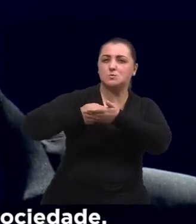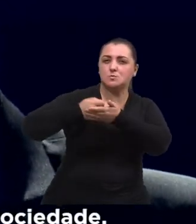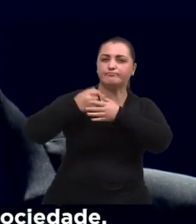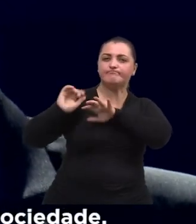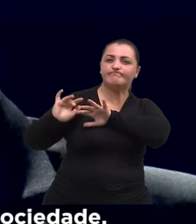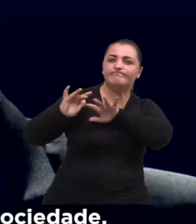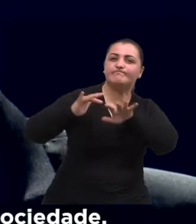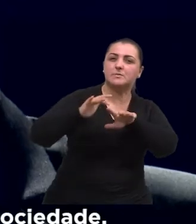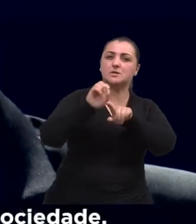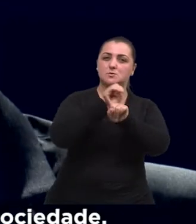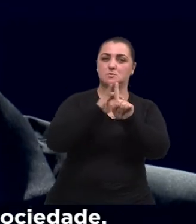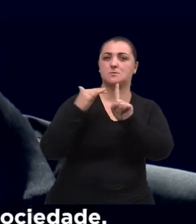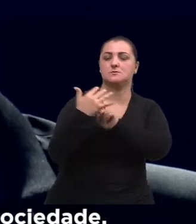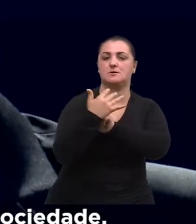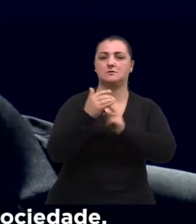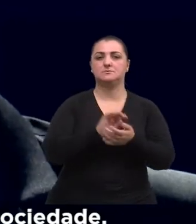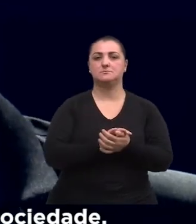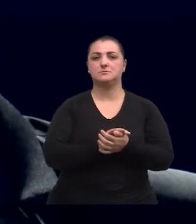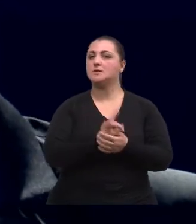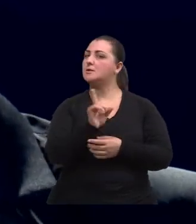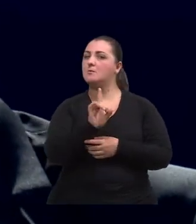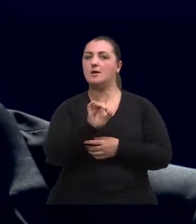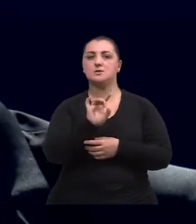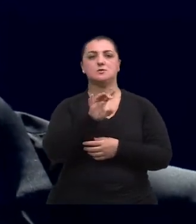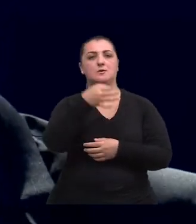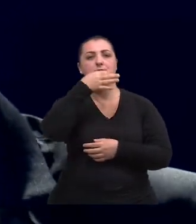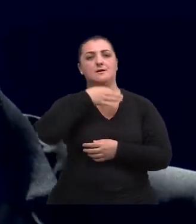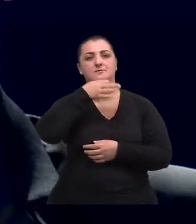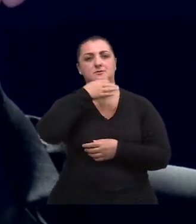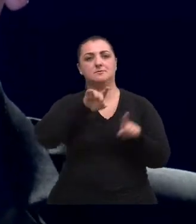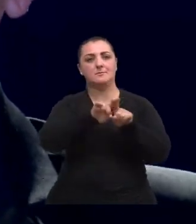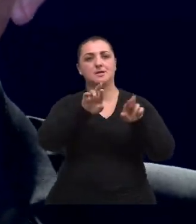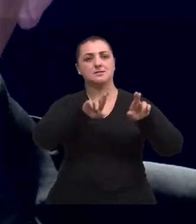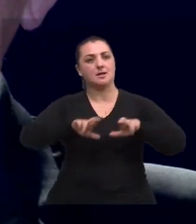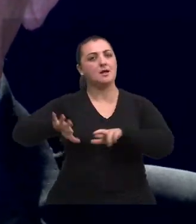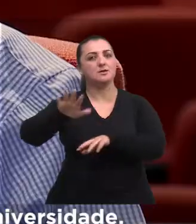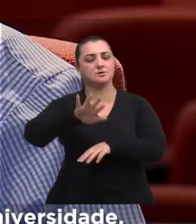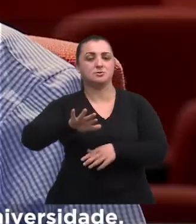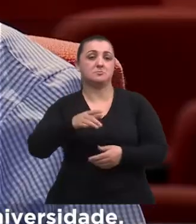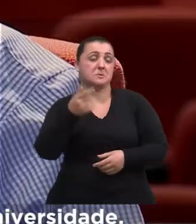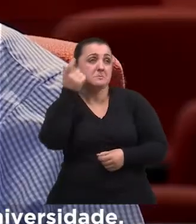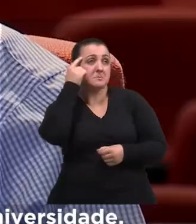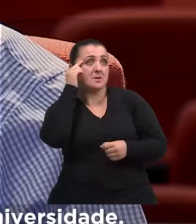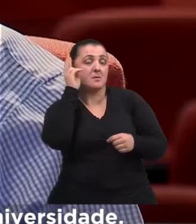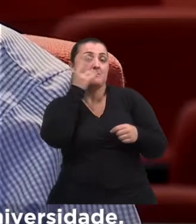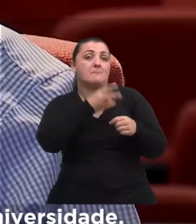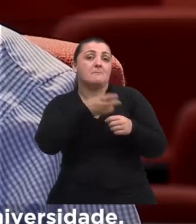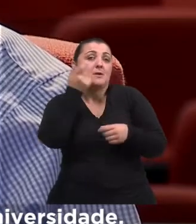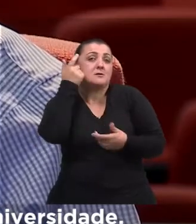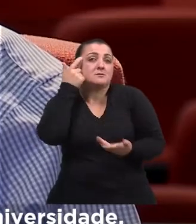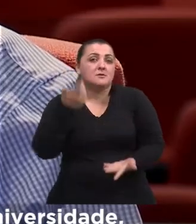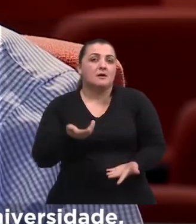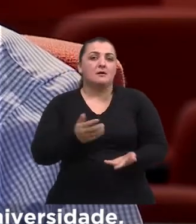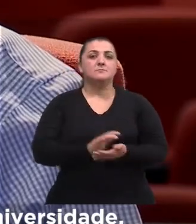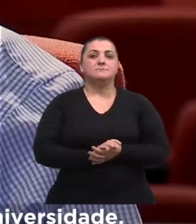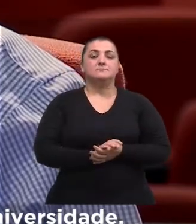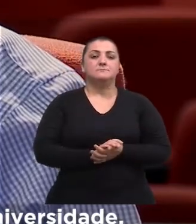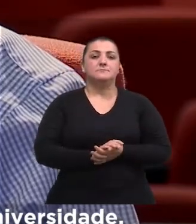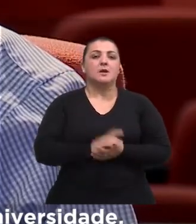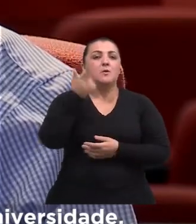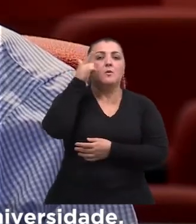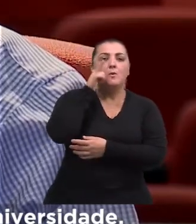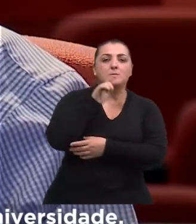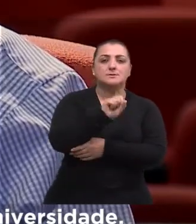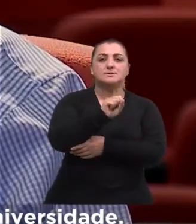resultado do esforço coletivo de uma sociedade, não só de Caxias, mas de toda a região. A primeira hipótese pensada foi a